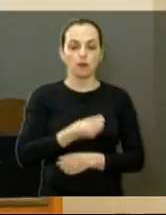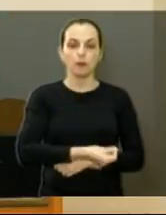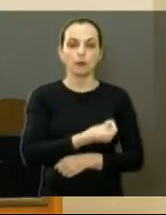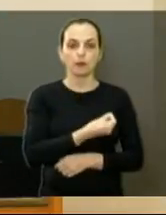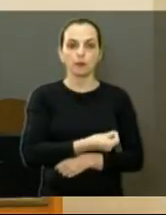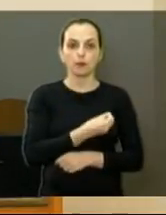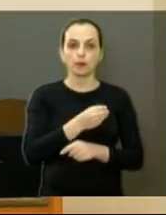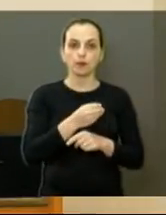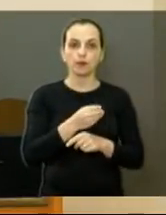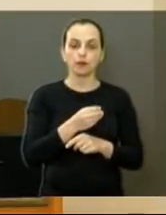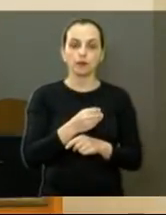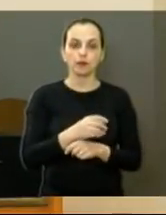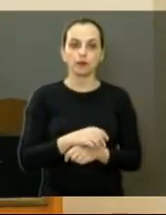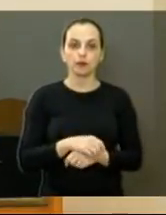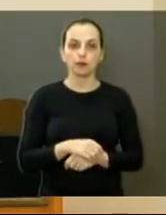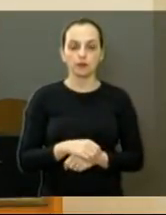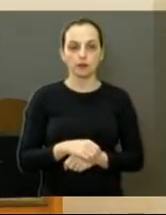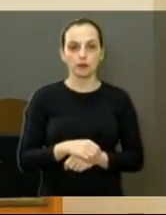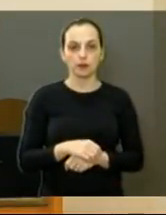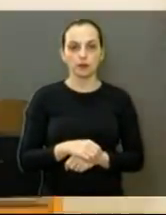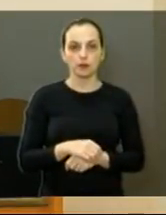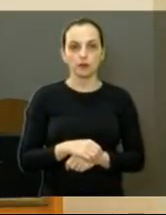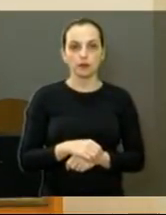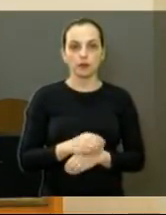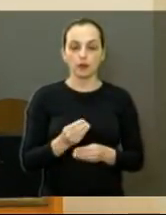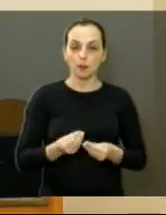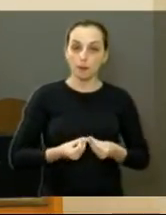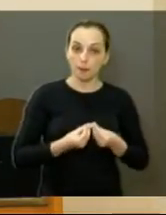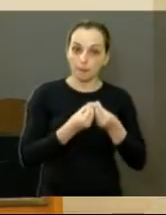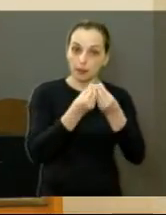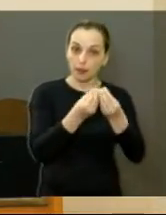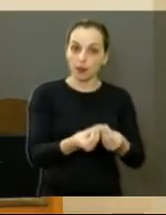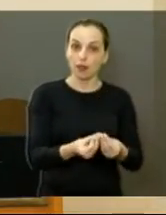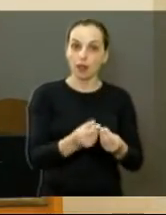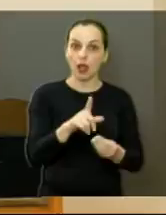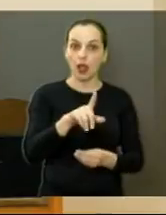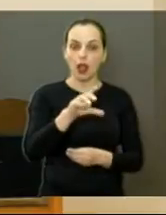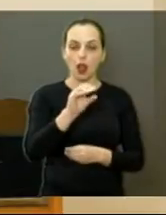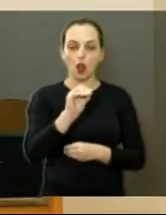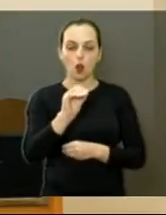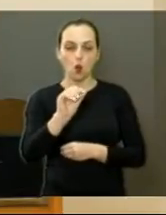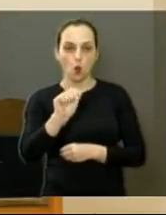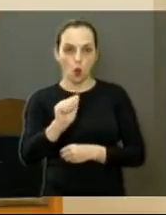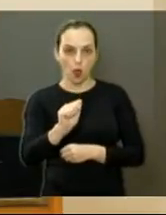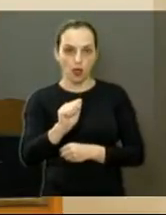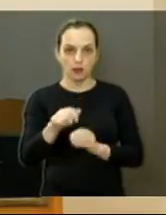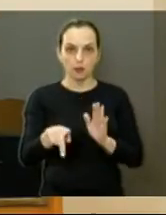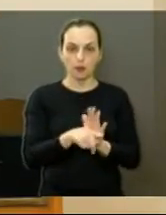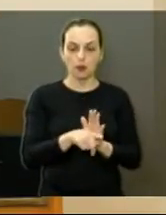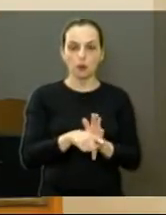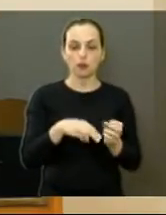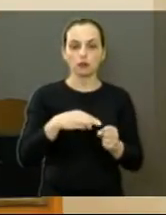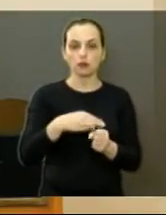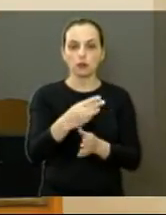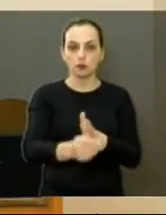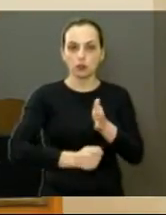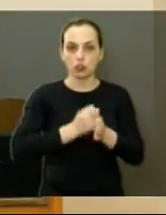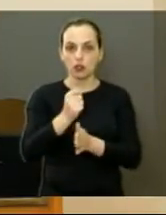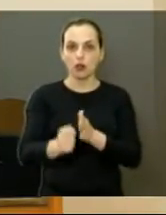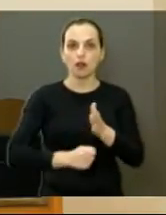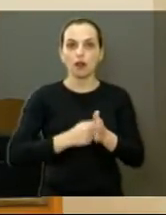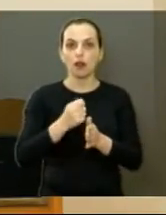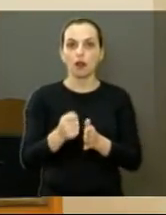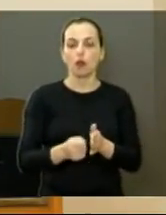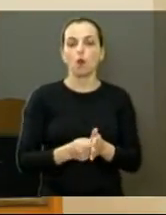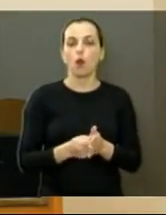participei da entrega da LOA, né, projeto de lei orçamentária anual, para